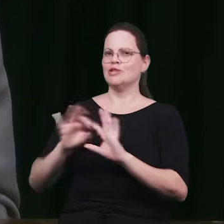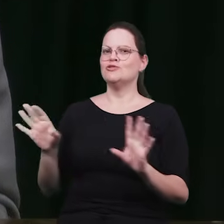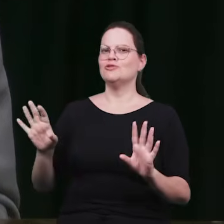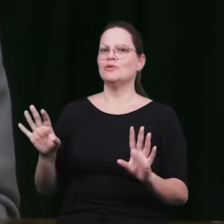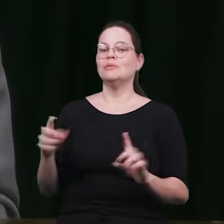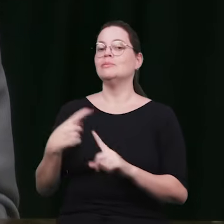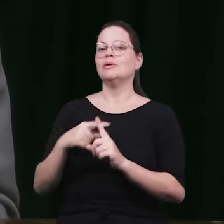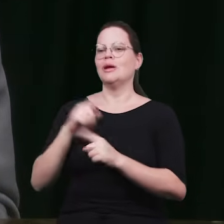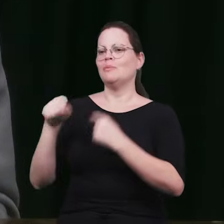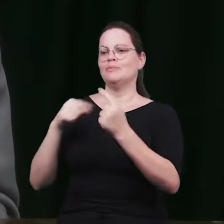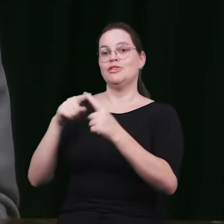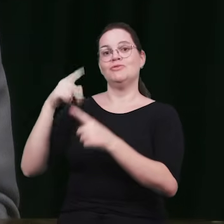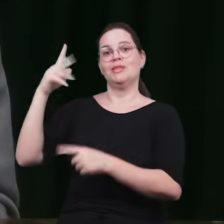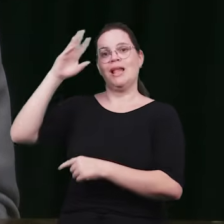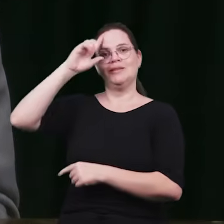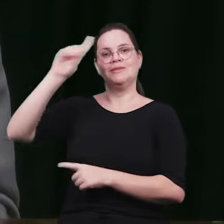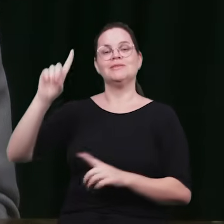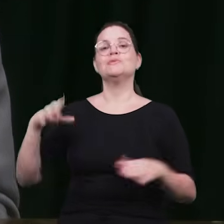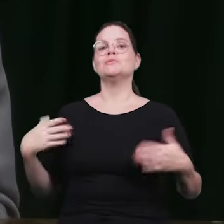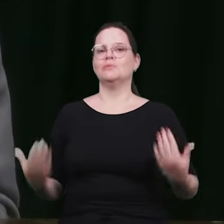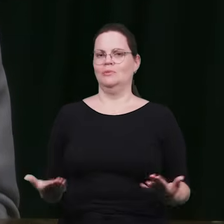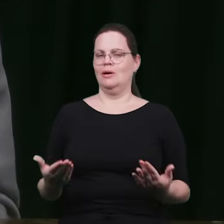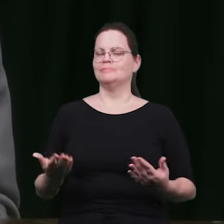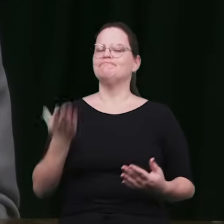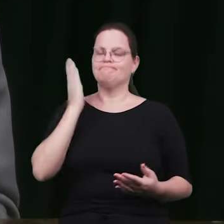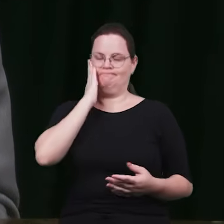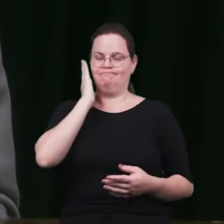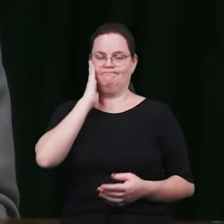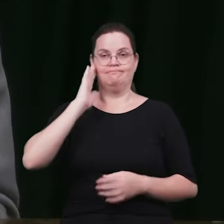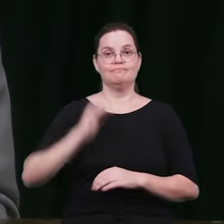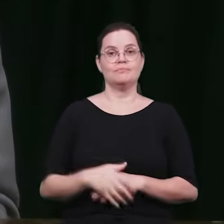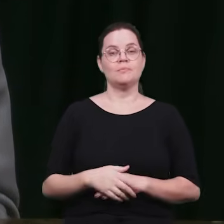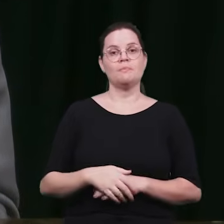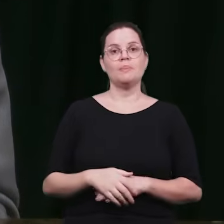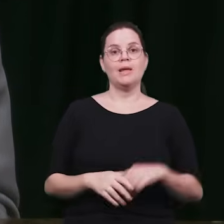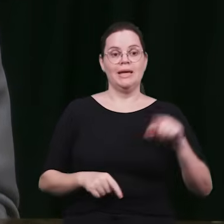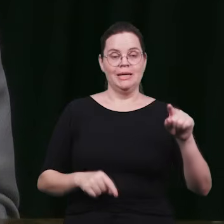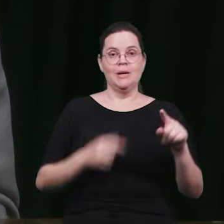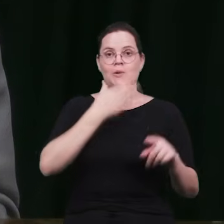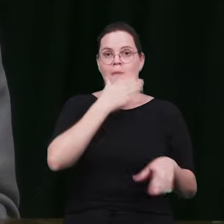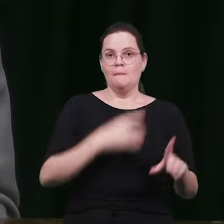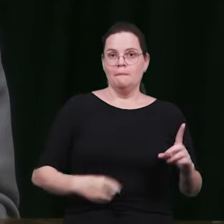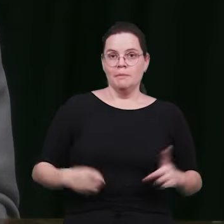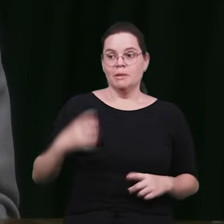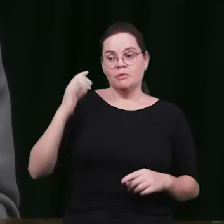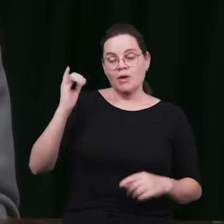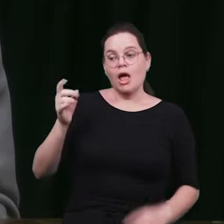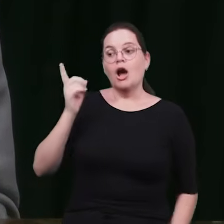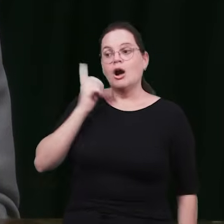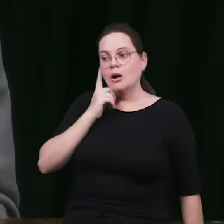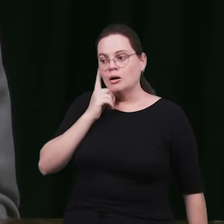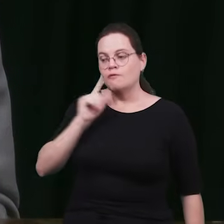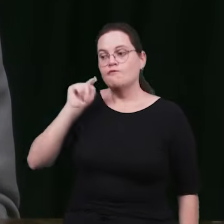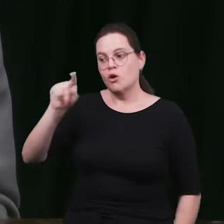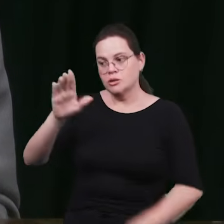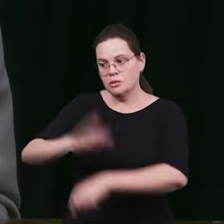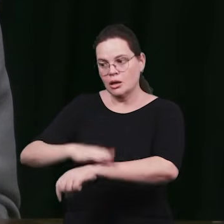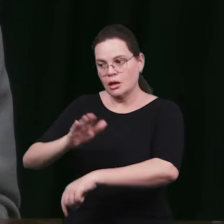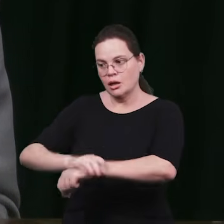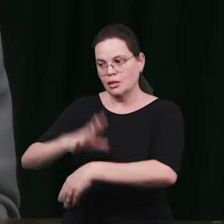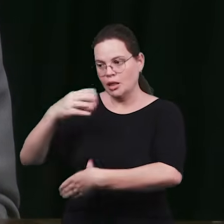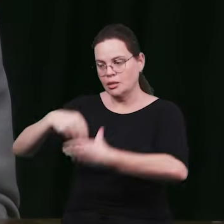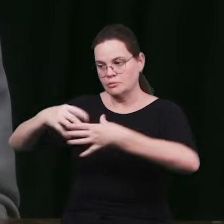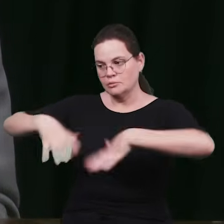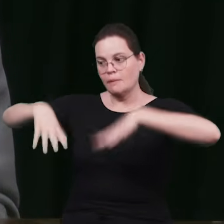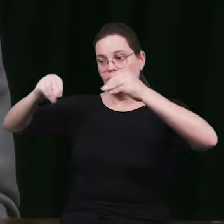Senhor nisso. E Mardoqueu vai lembrar a Ester desse propósito, que era o momento dela entrar na presença